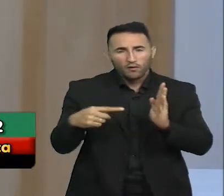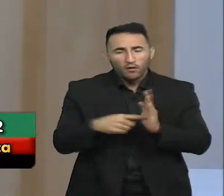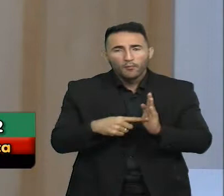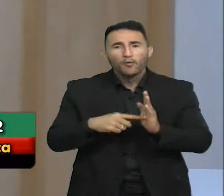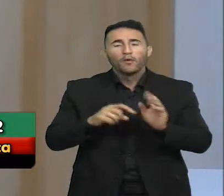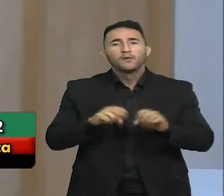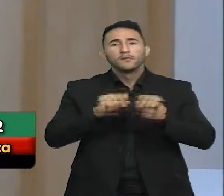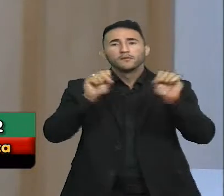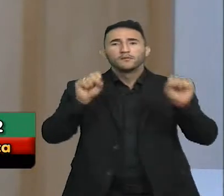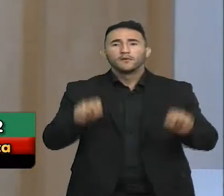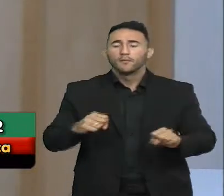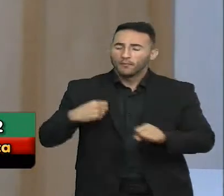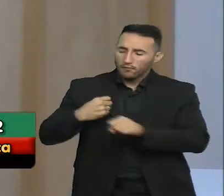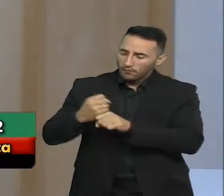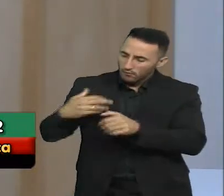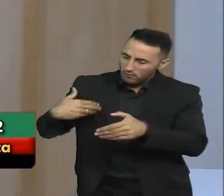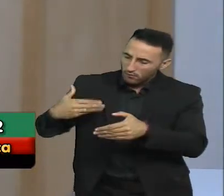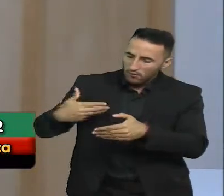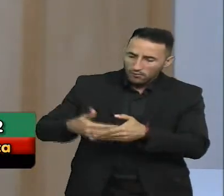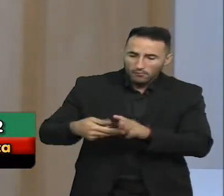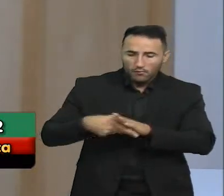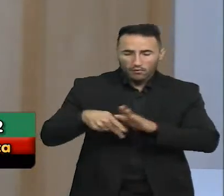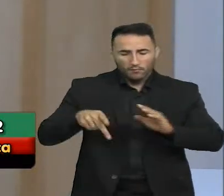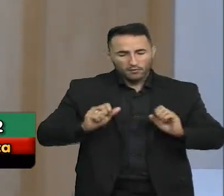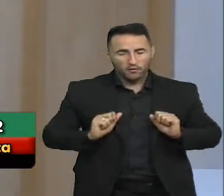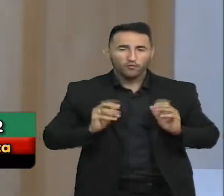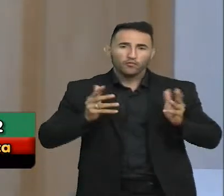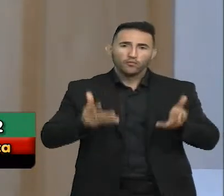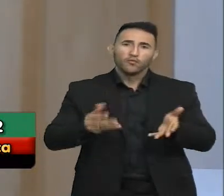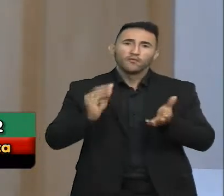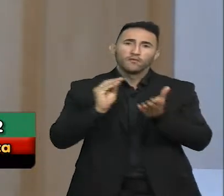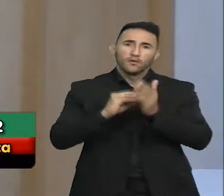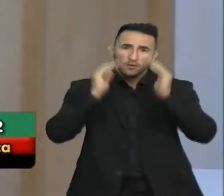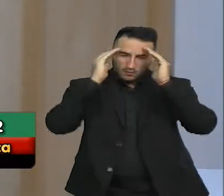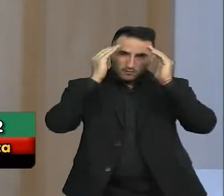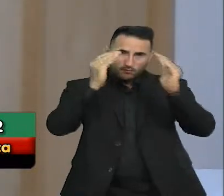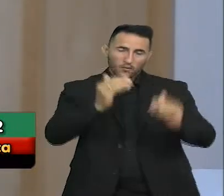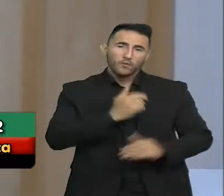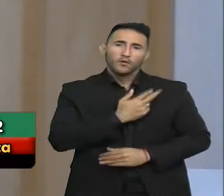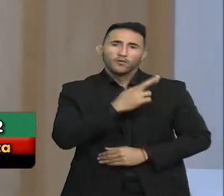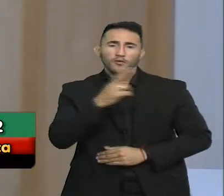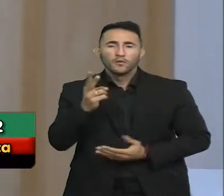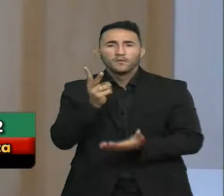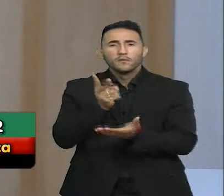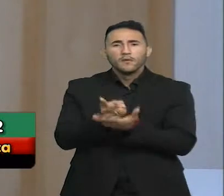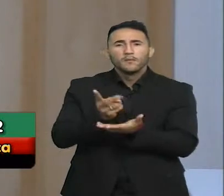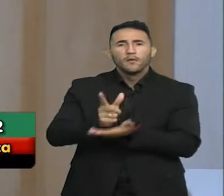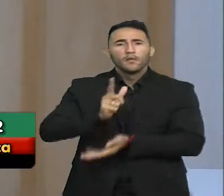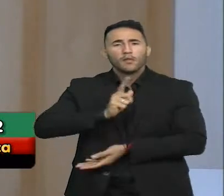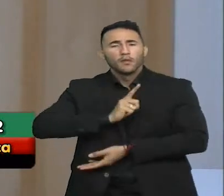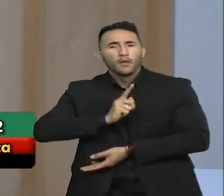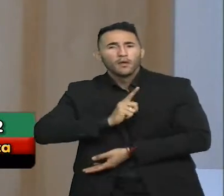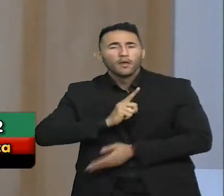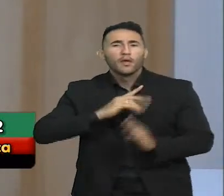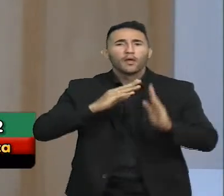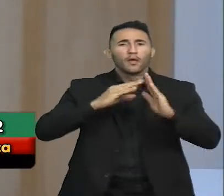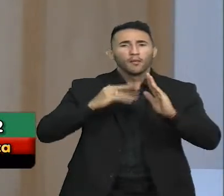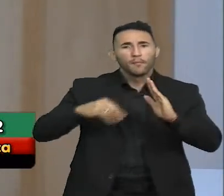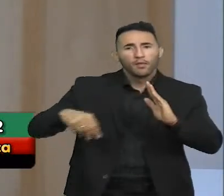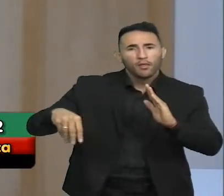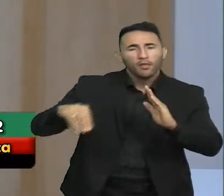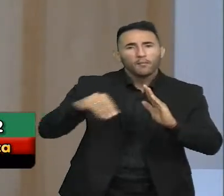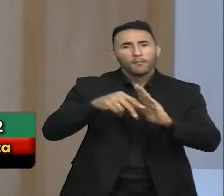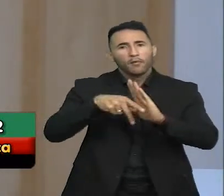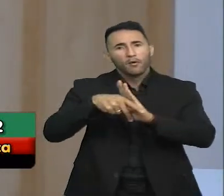sistemático nos últimos anos de ações de intolerância religiosa que têm vitimado, sobretudo, casas de culto de religiões